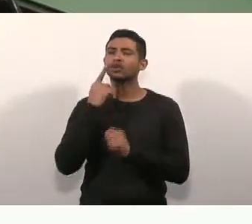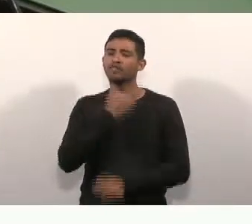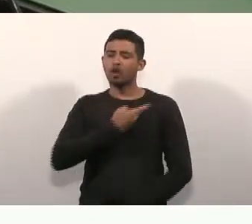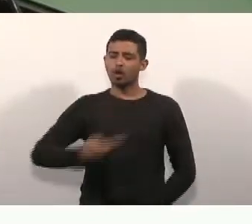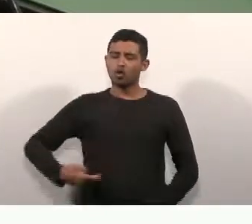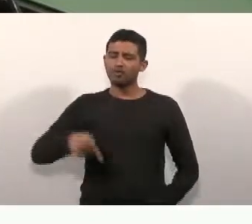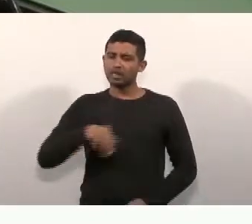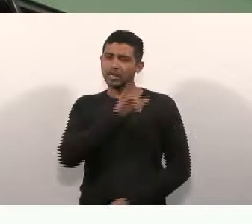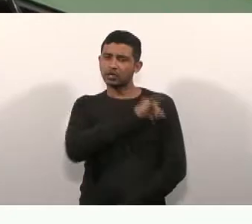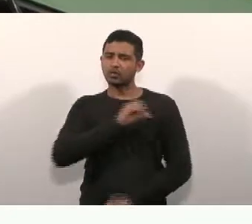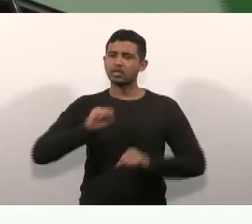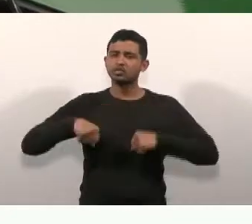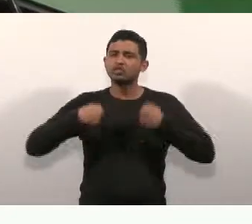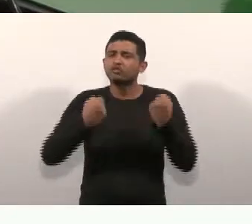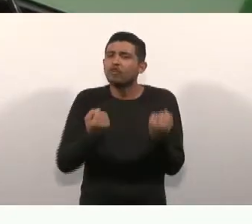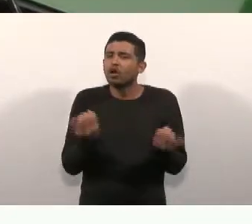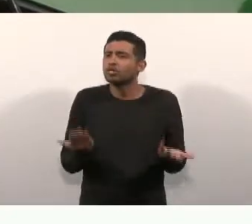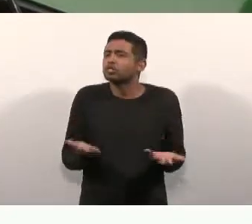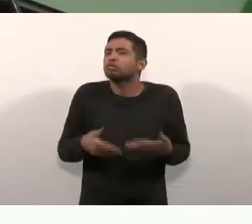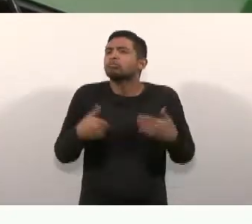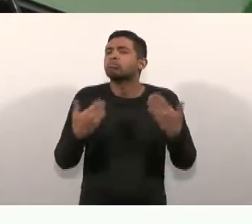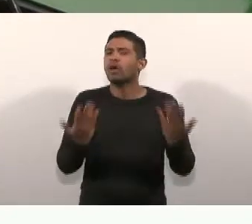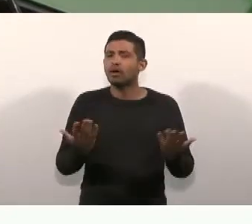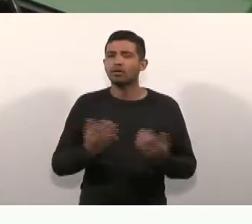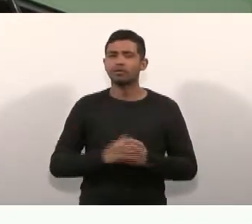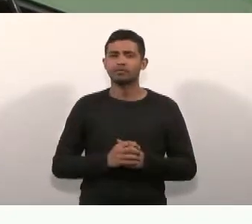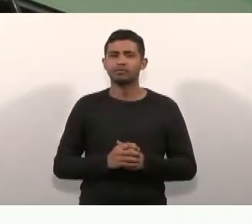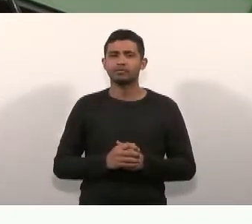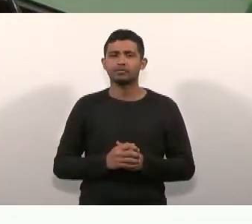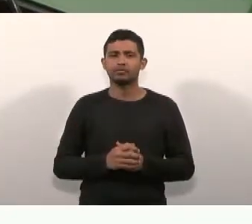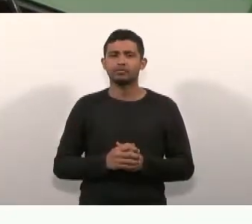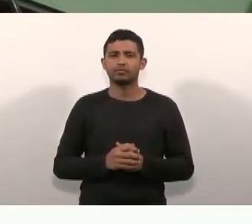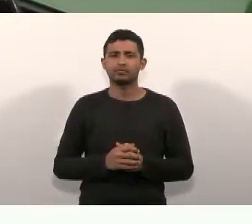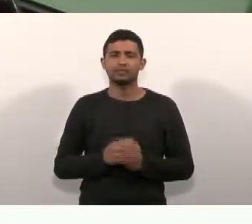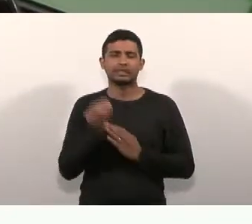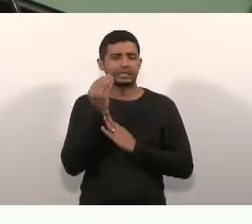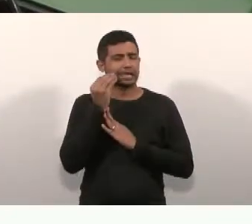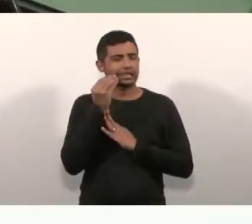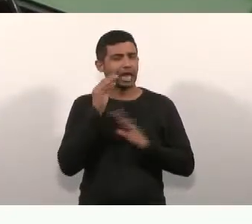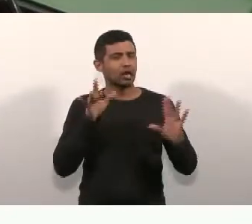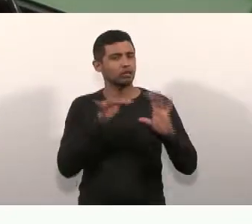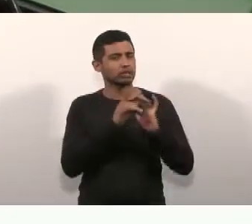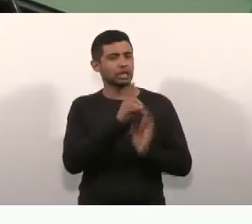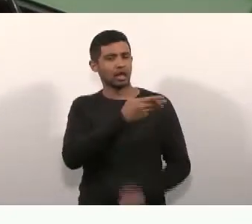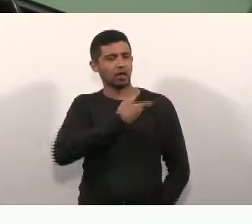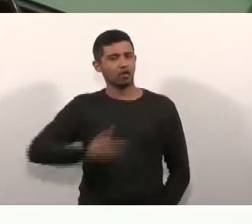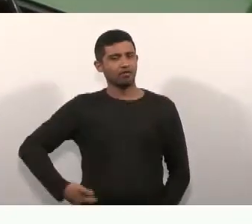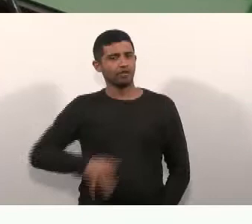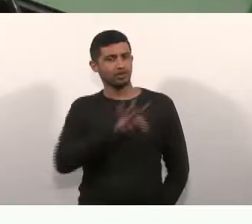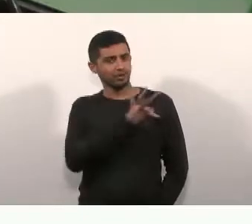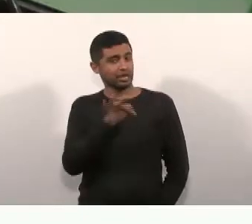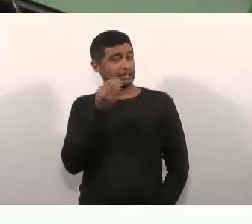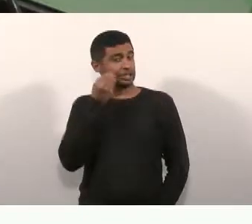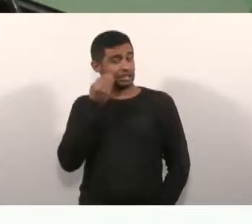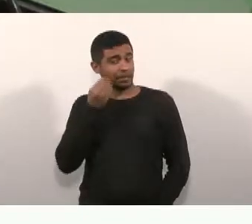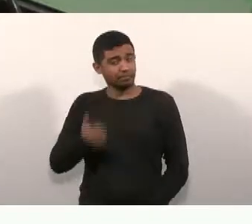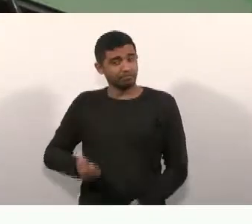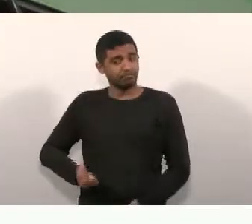de Janeiro faria para tentar, na interlocução com o governo federal, restabelecer, ainda que